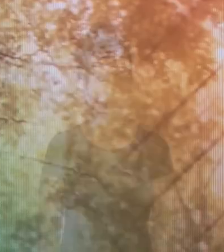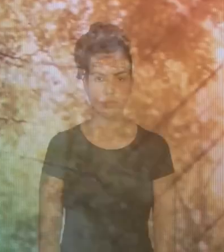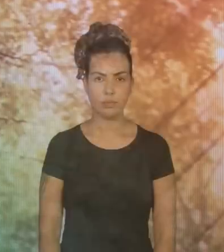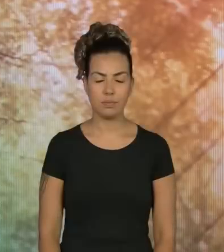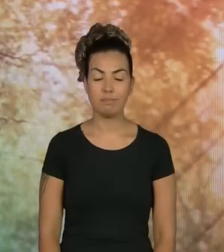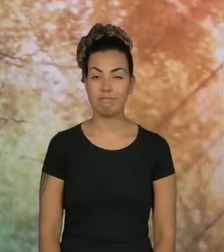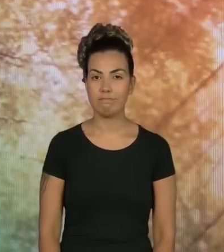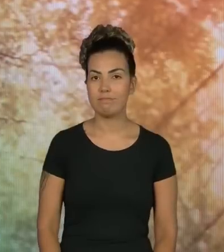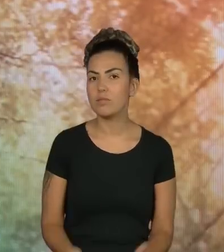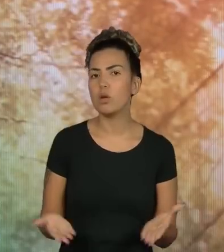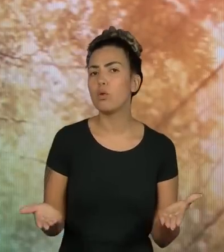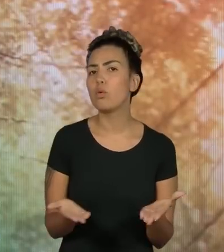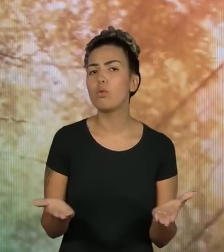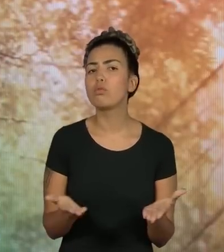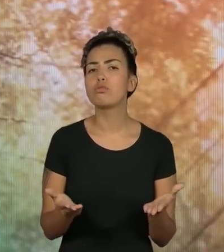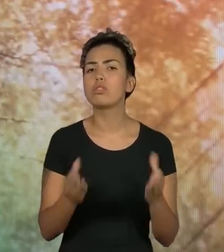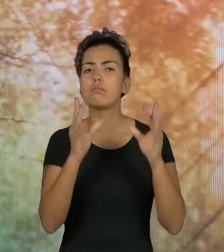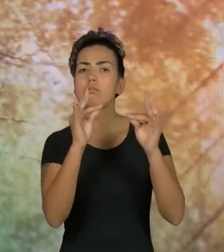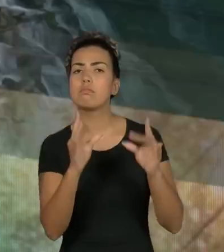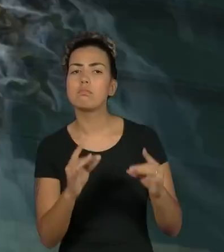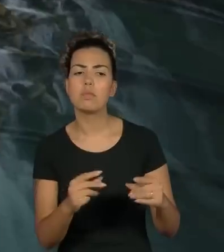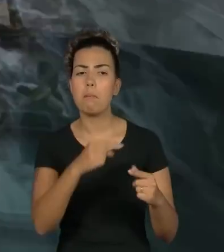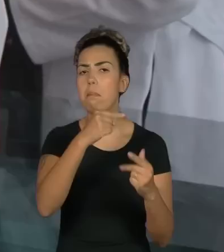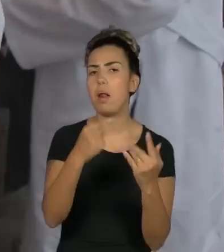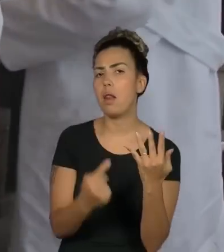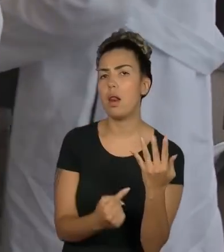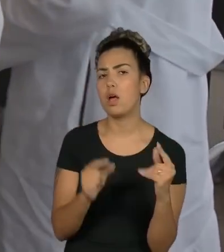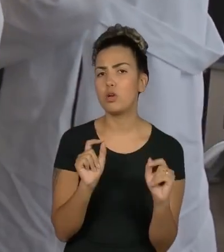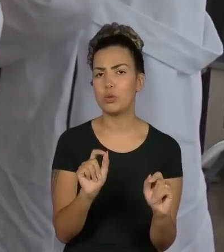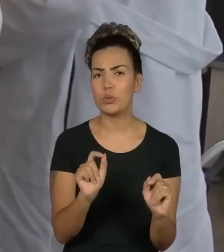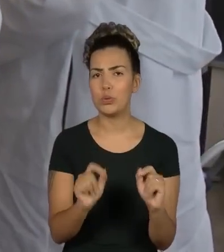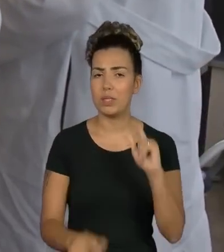Veja os detalhes do programa de hoje.